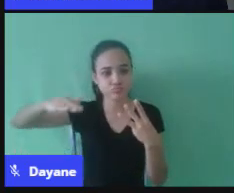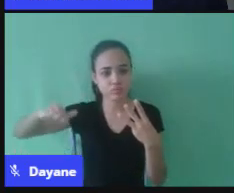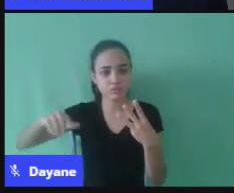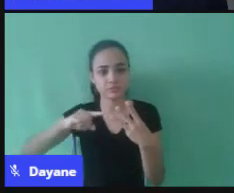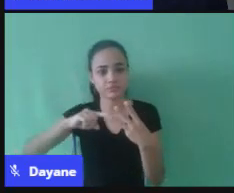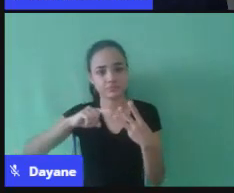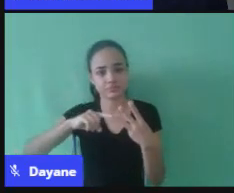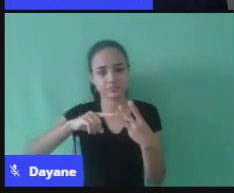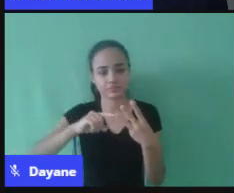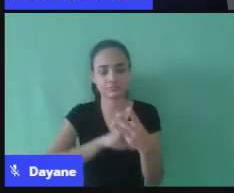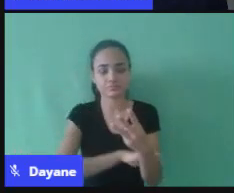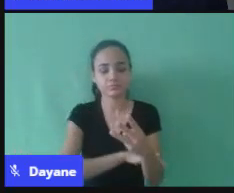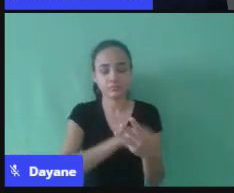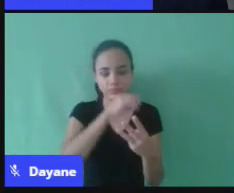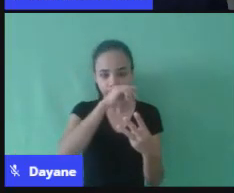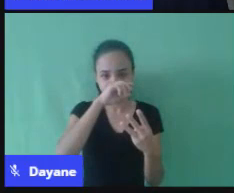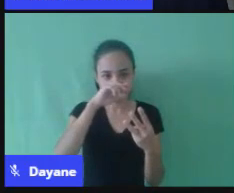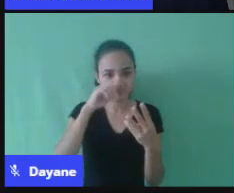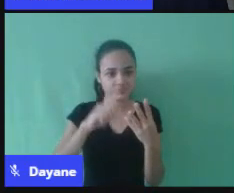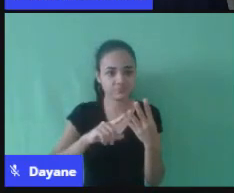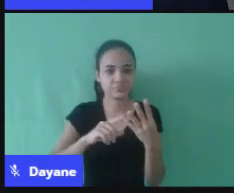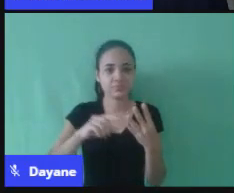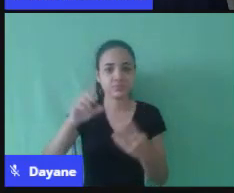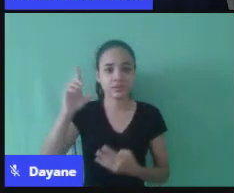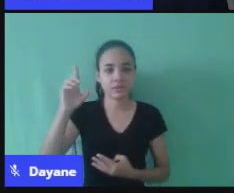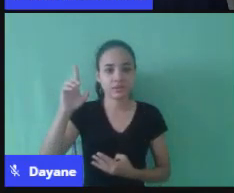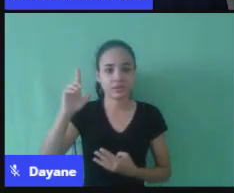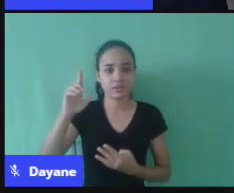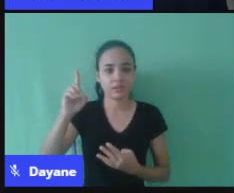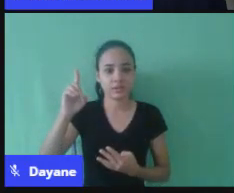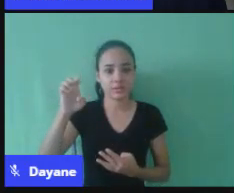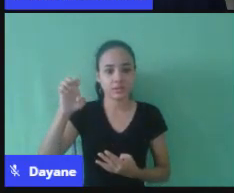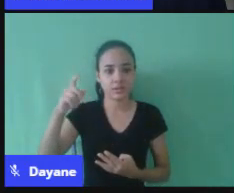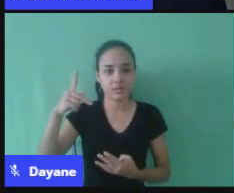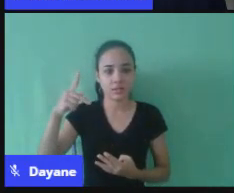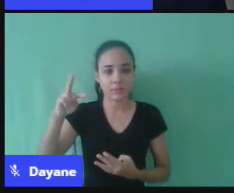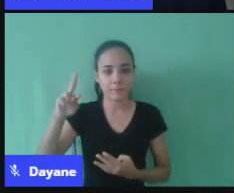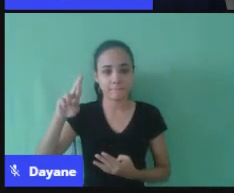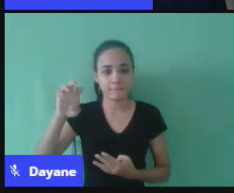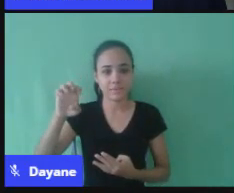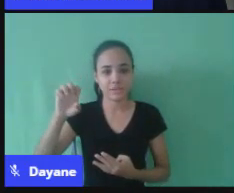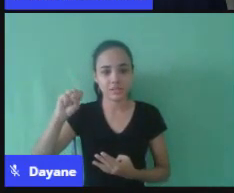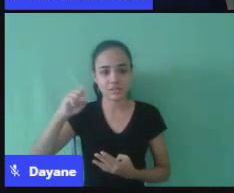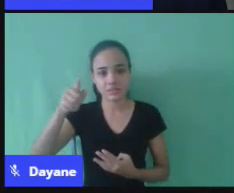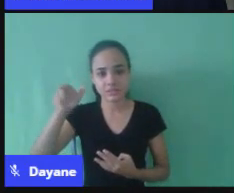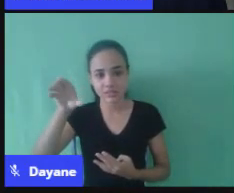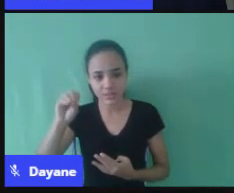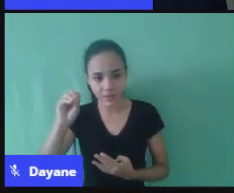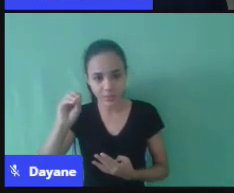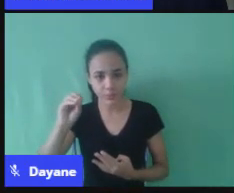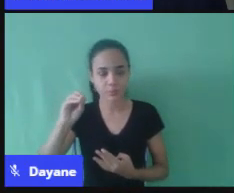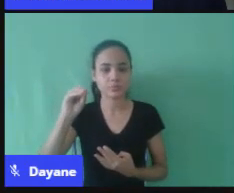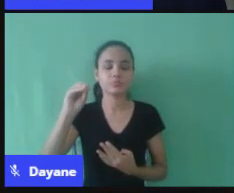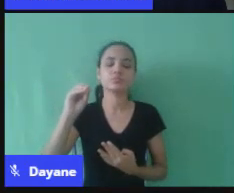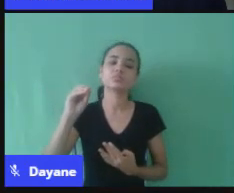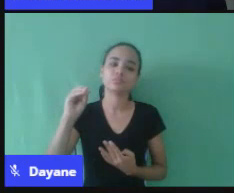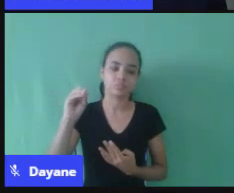planície, a parte mais baixa, e nós temos algumas depressões. Então, partes mais,